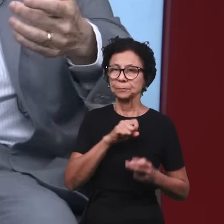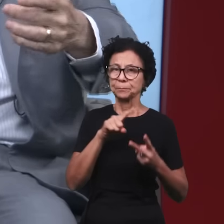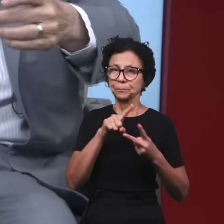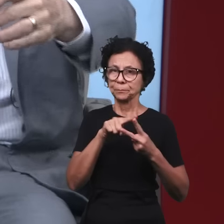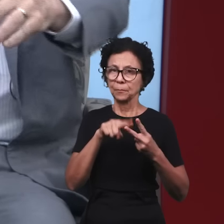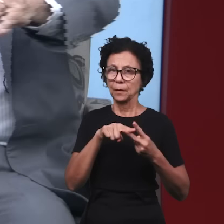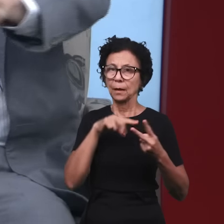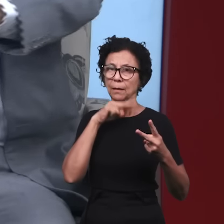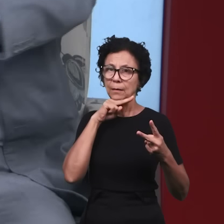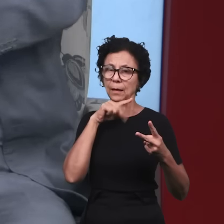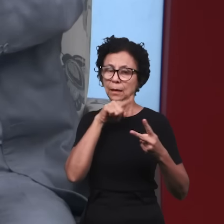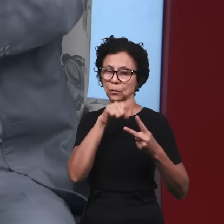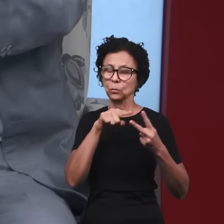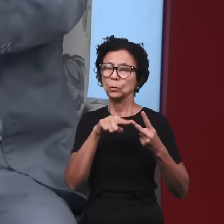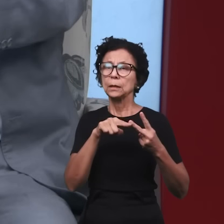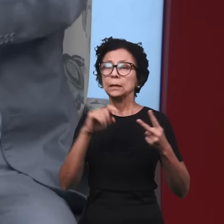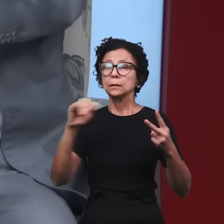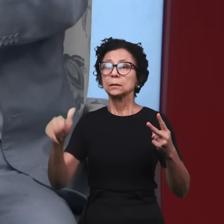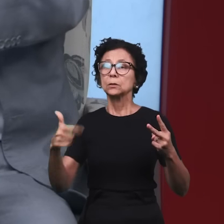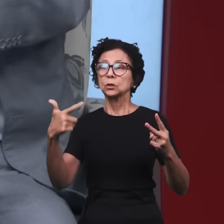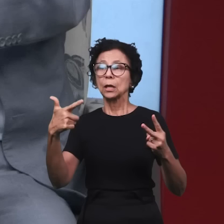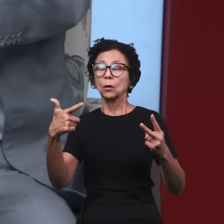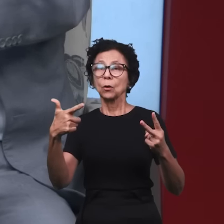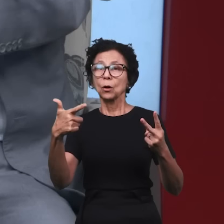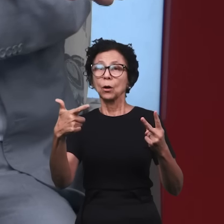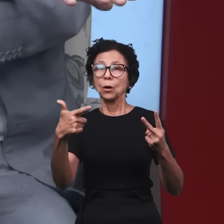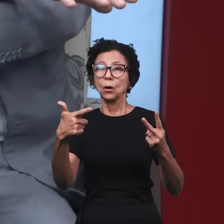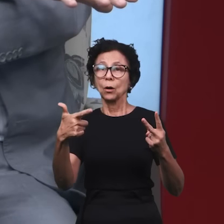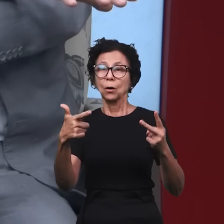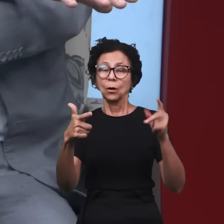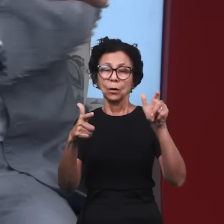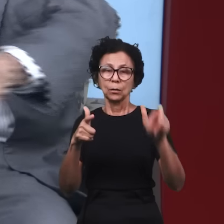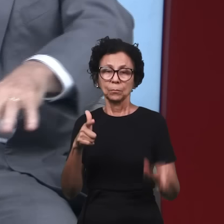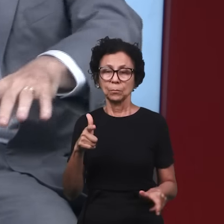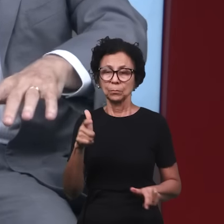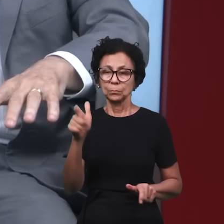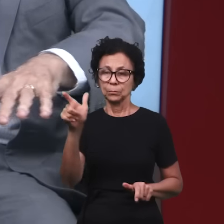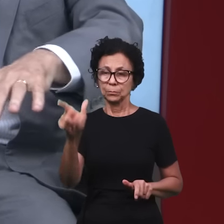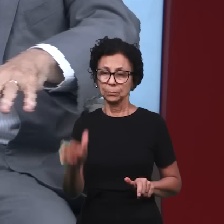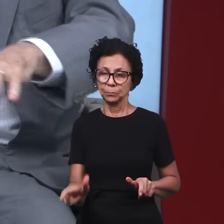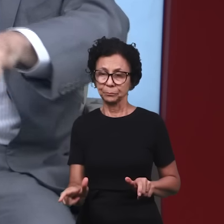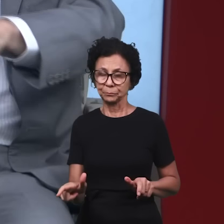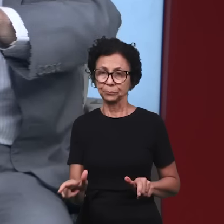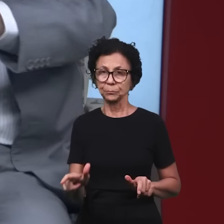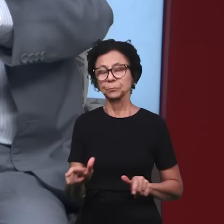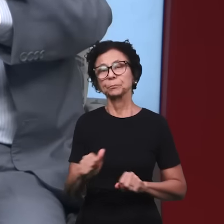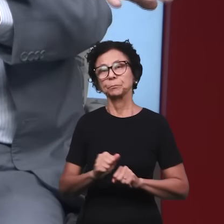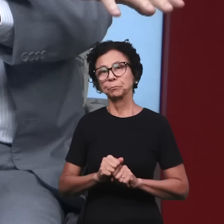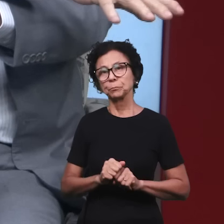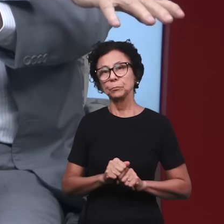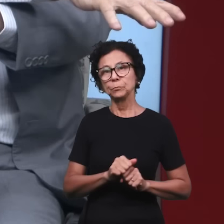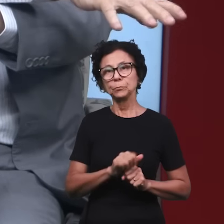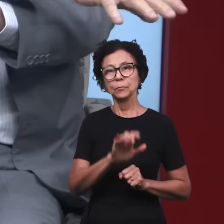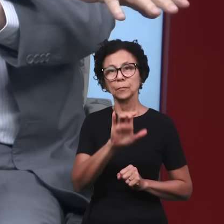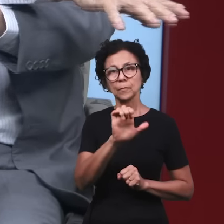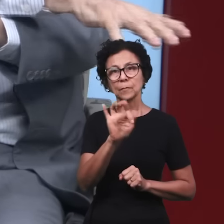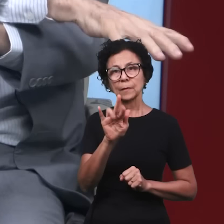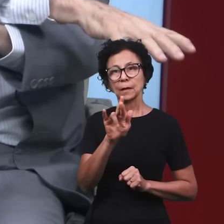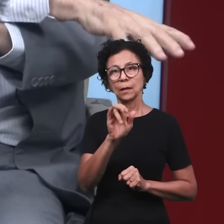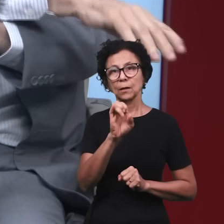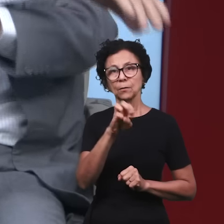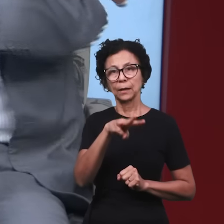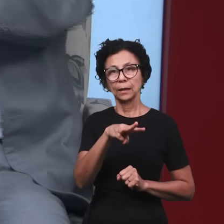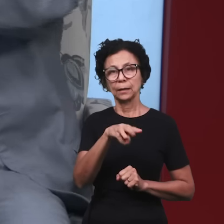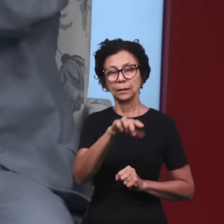e impôs as mãos sobre eles de forma cruzada. A mão direita sobre Efraim, o